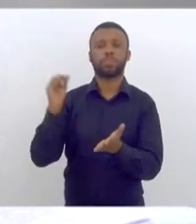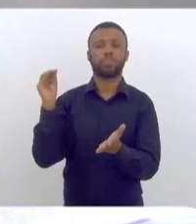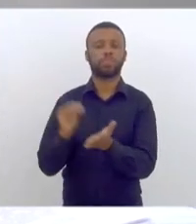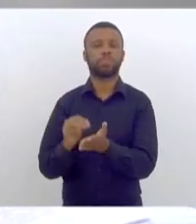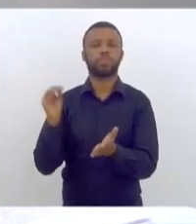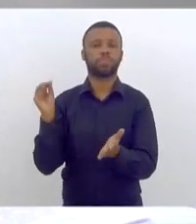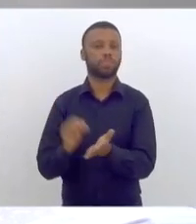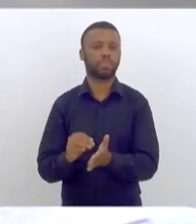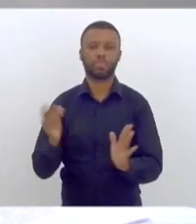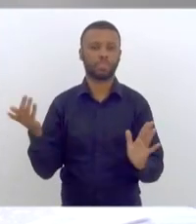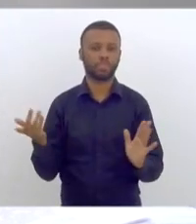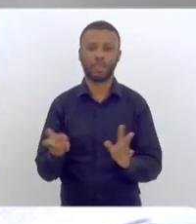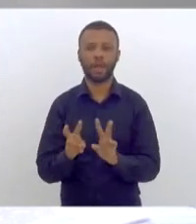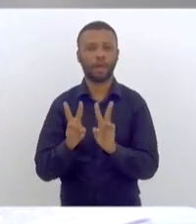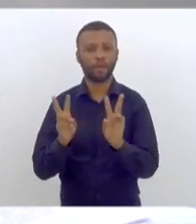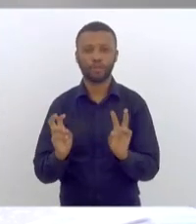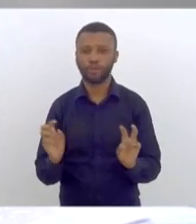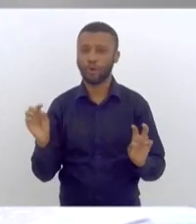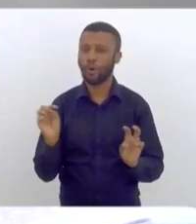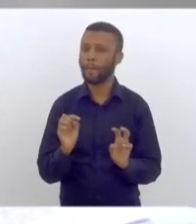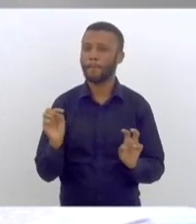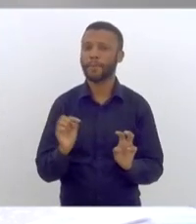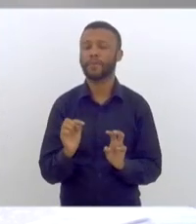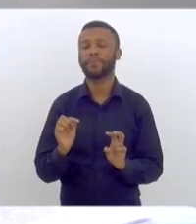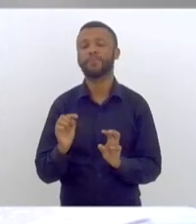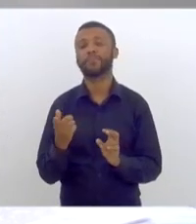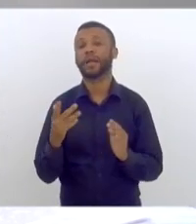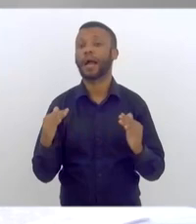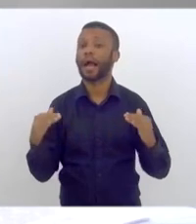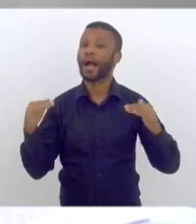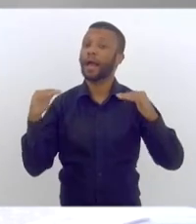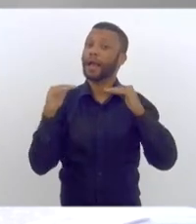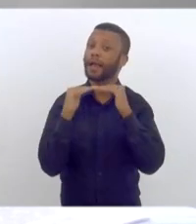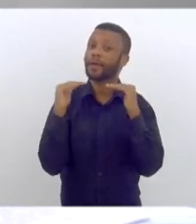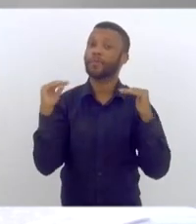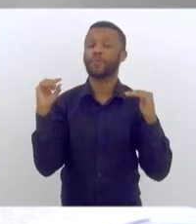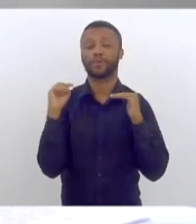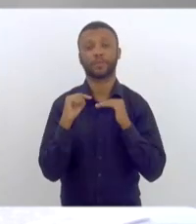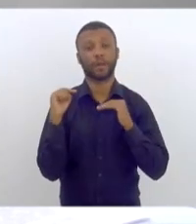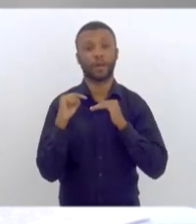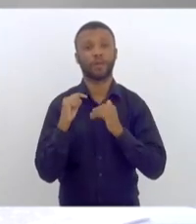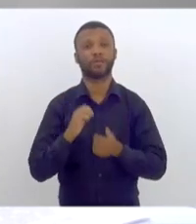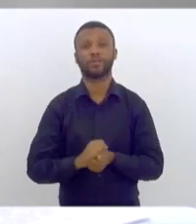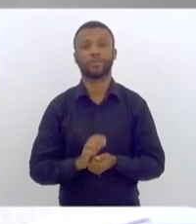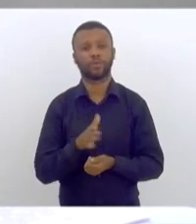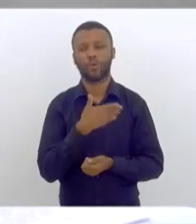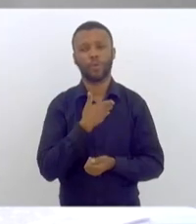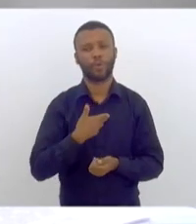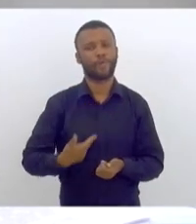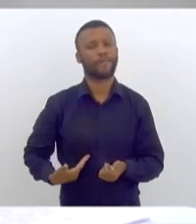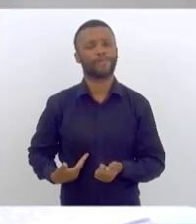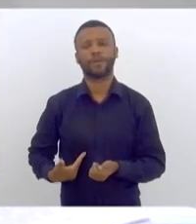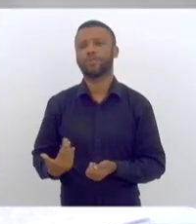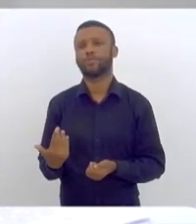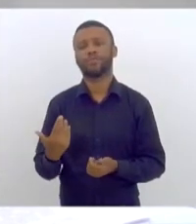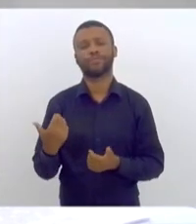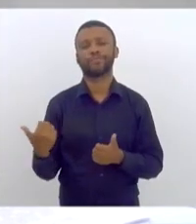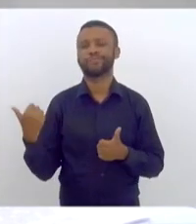em relação a Equidade que o governo